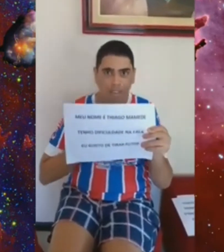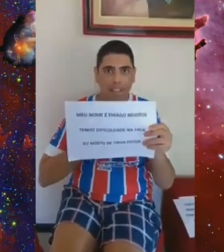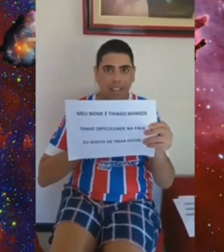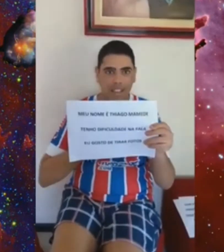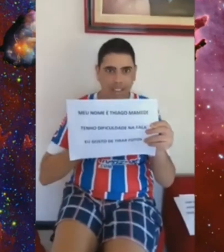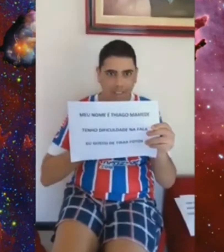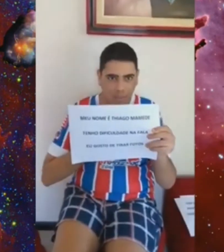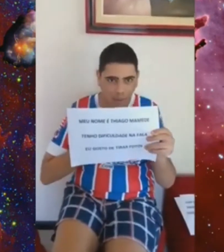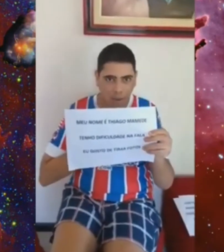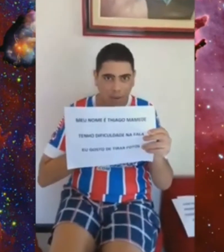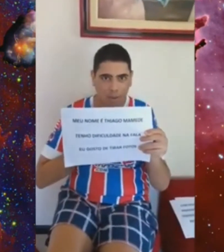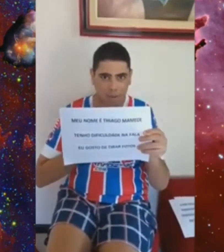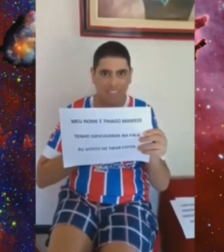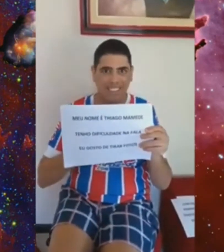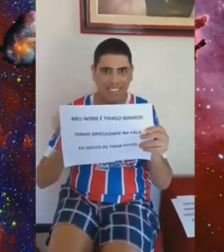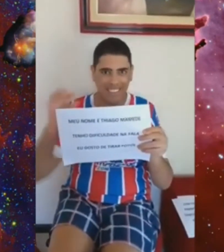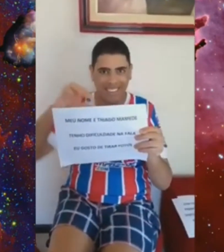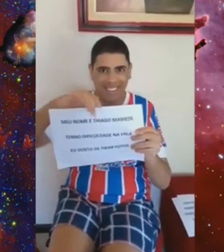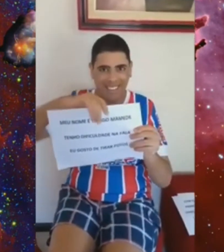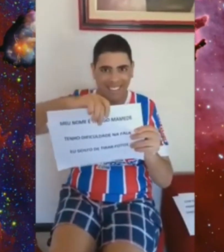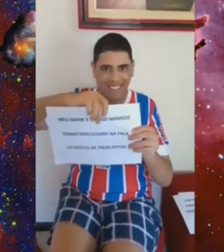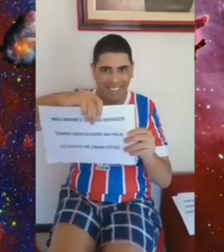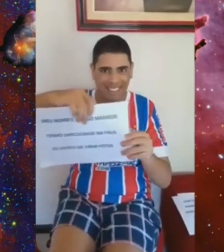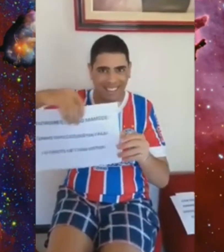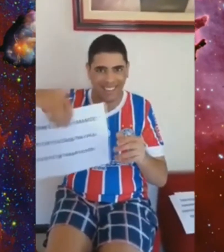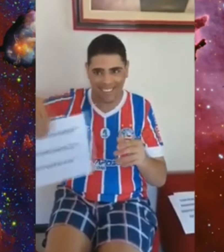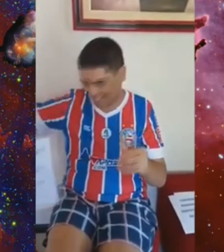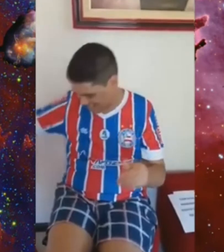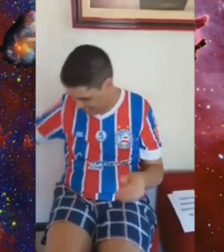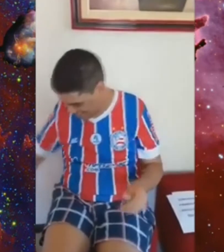Foto, tirar foto.